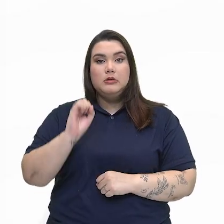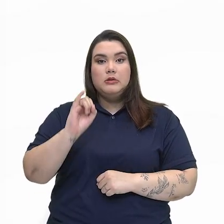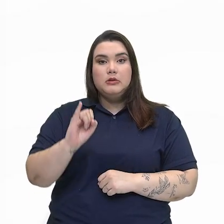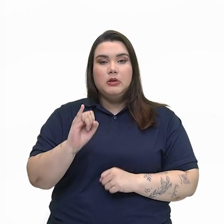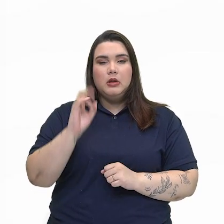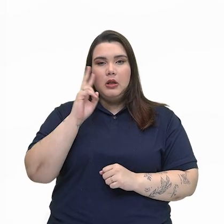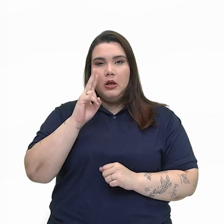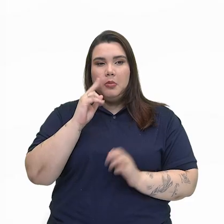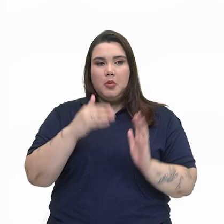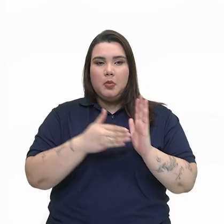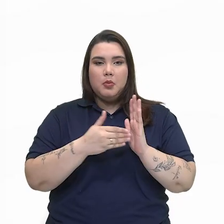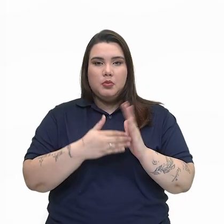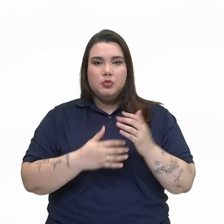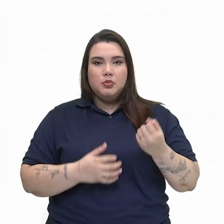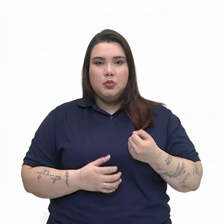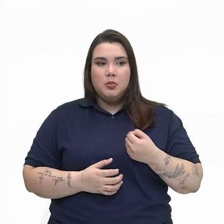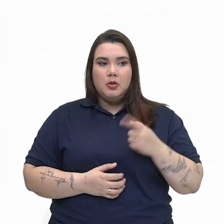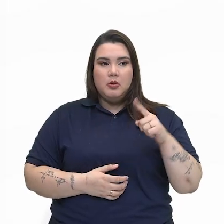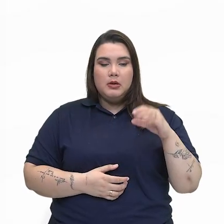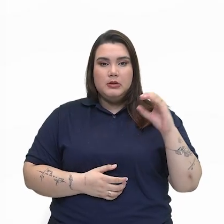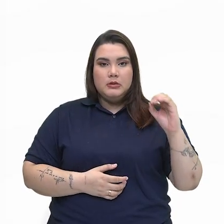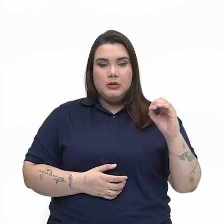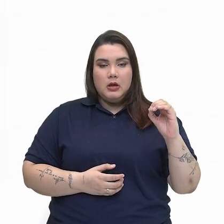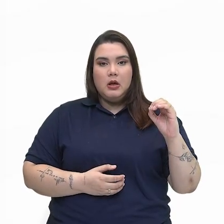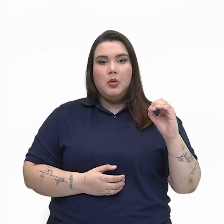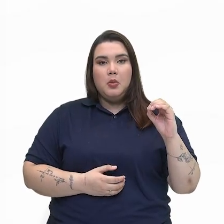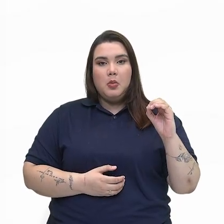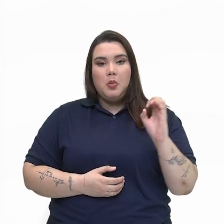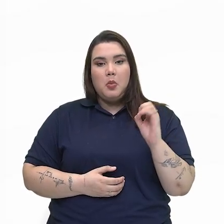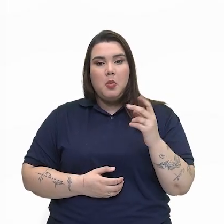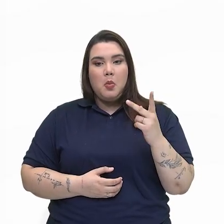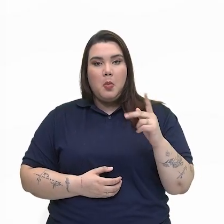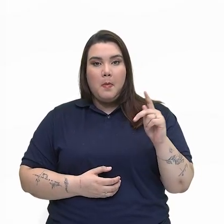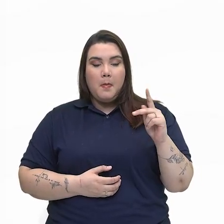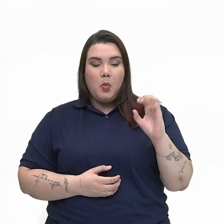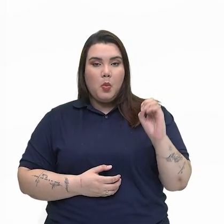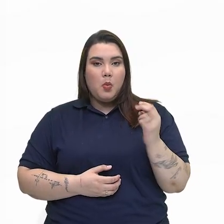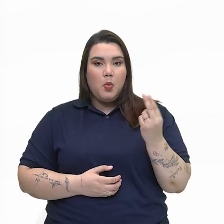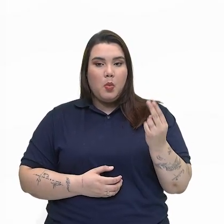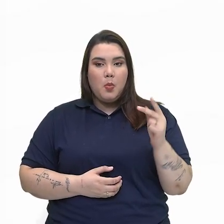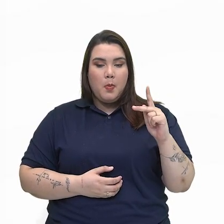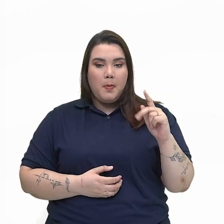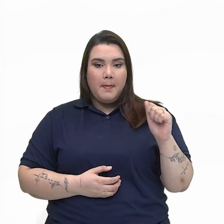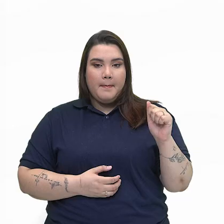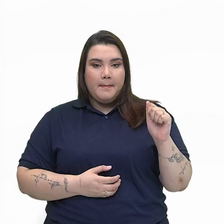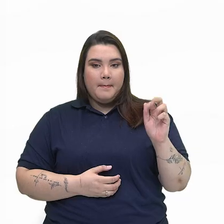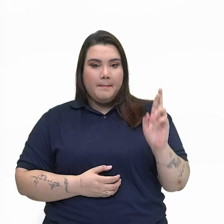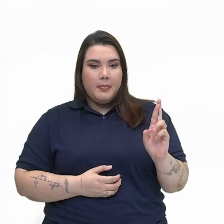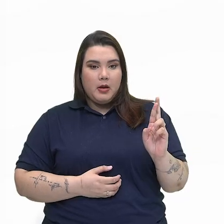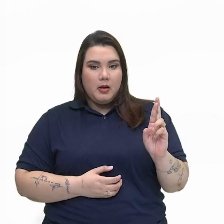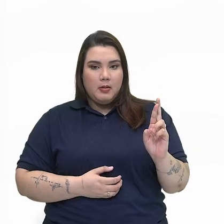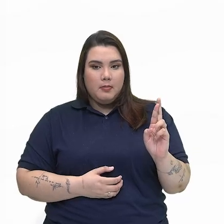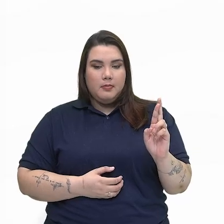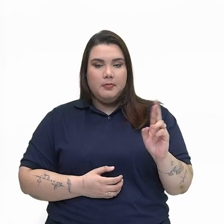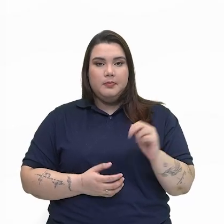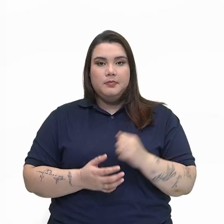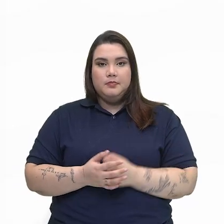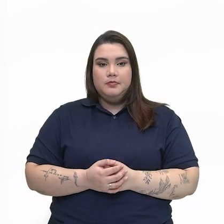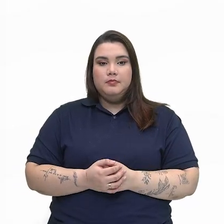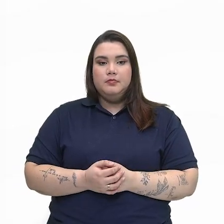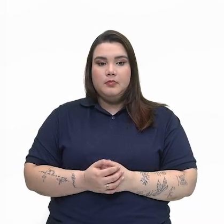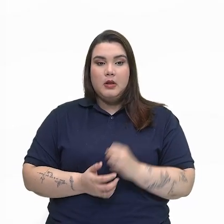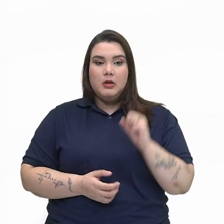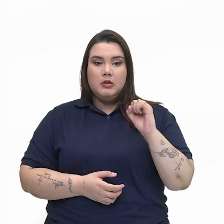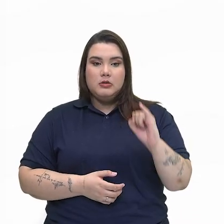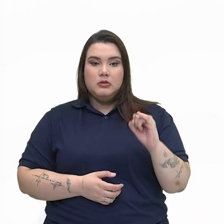par, é aumentado em uma unidade. E se for ímpar, olha só, se